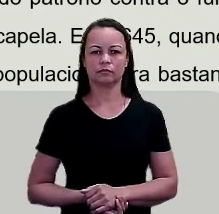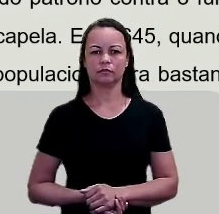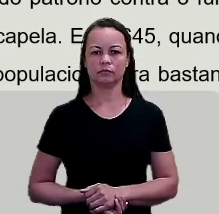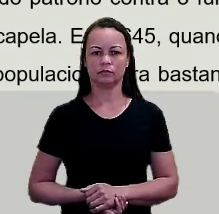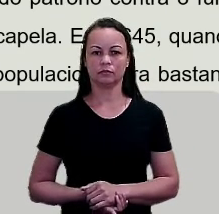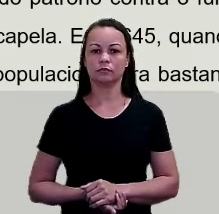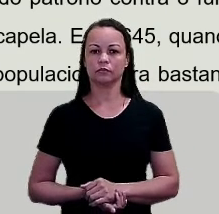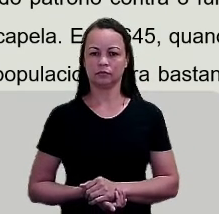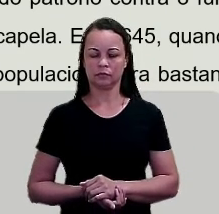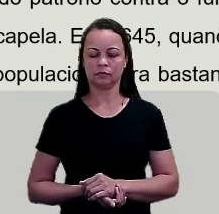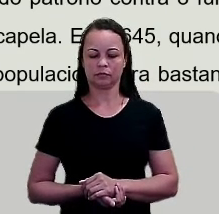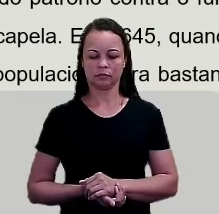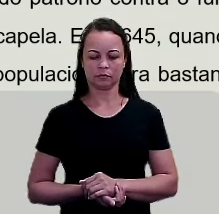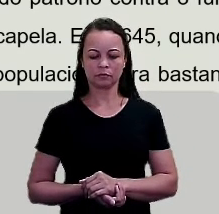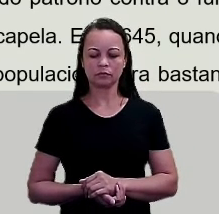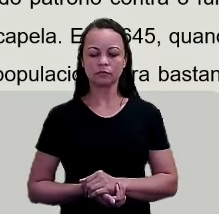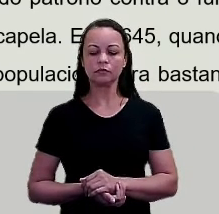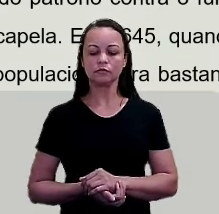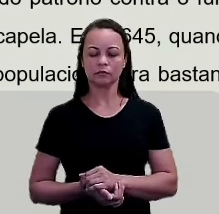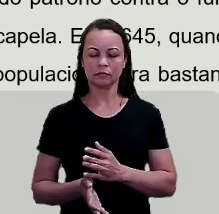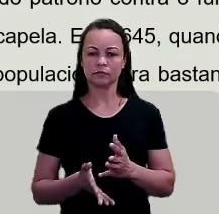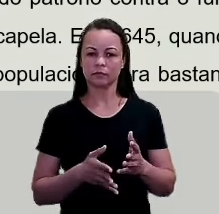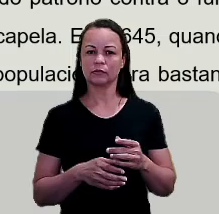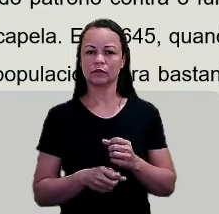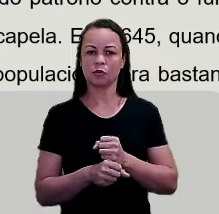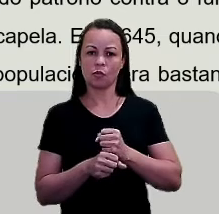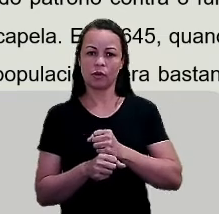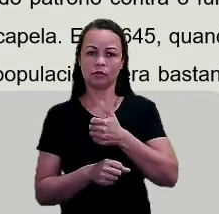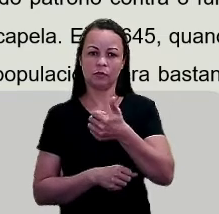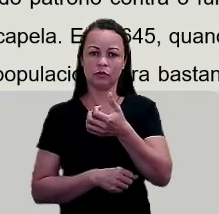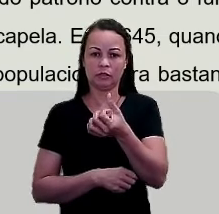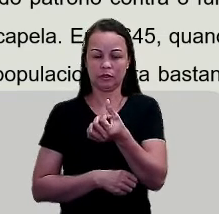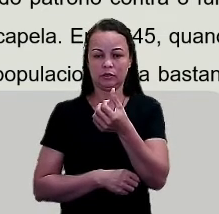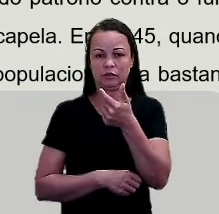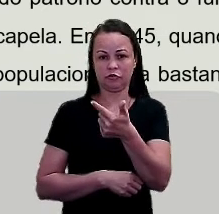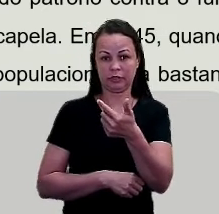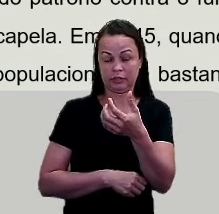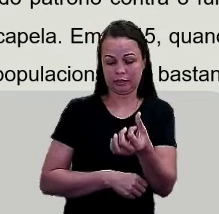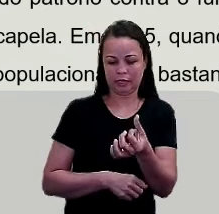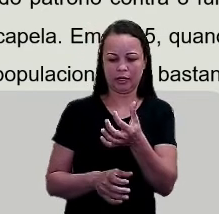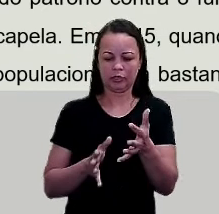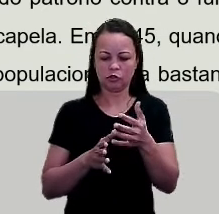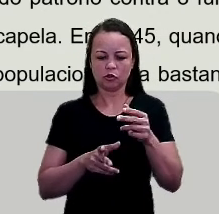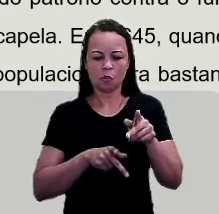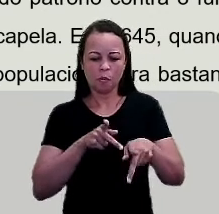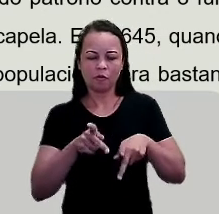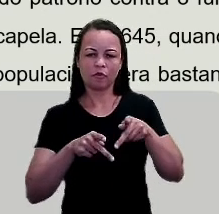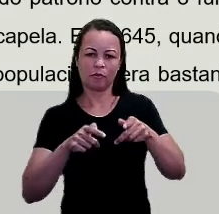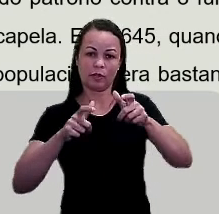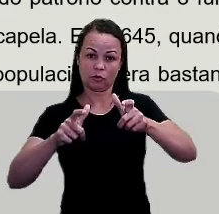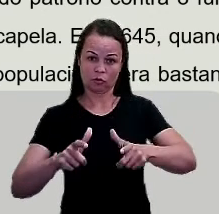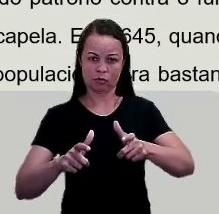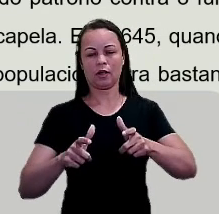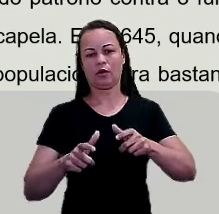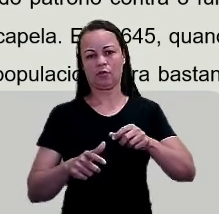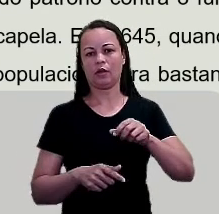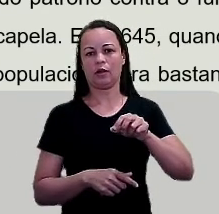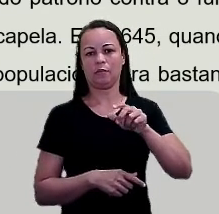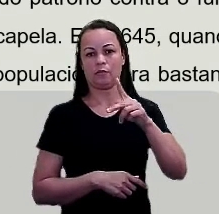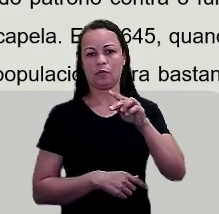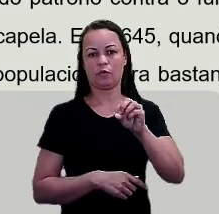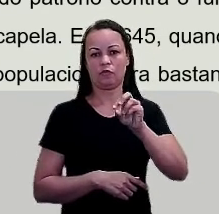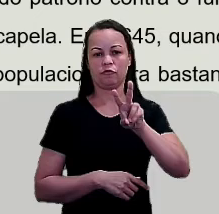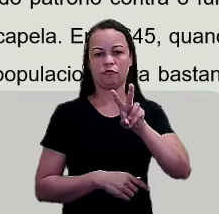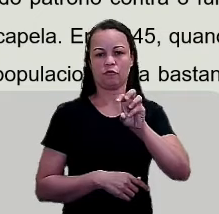A evolução de Vitória de Santo Antão. Data de 1626, o início do povoamento local, que era o povoado.